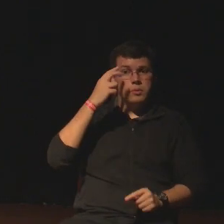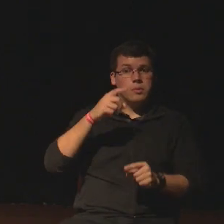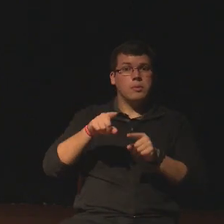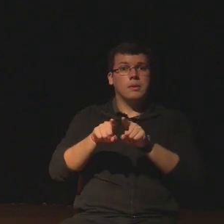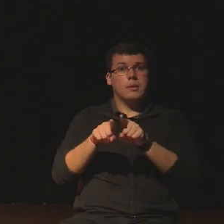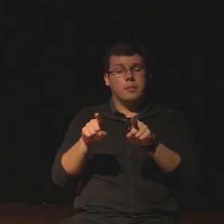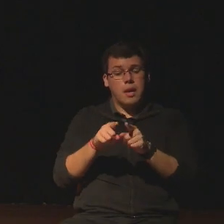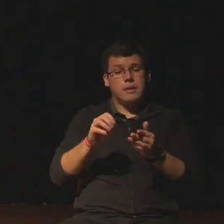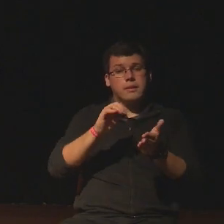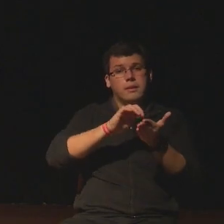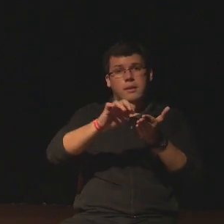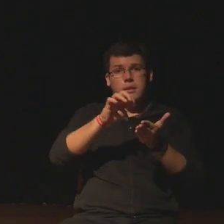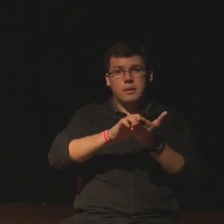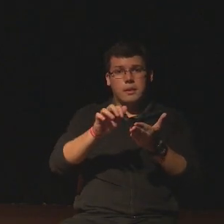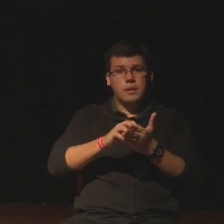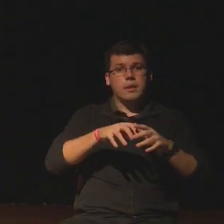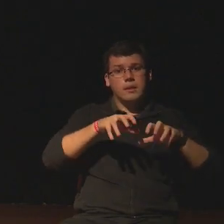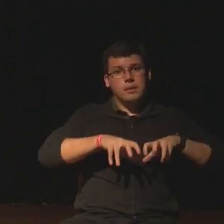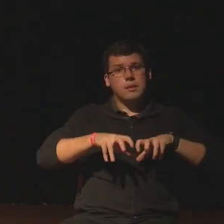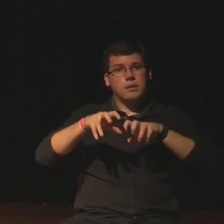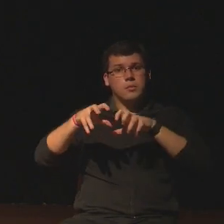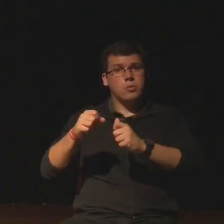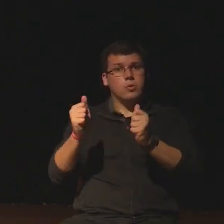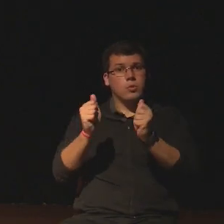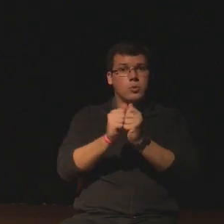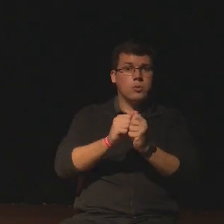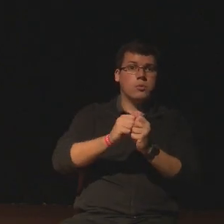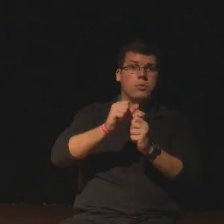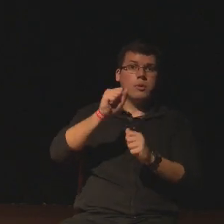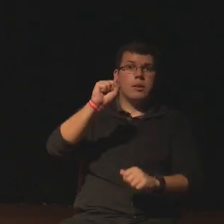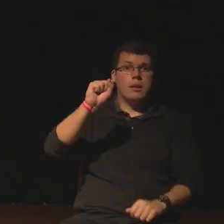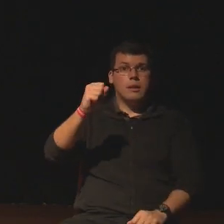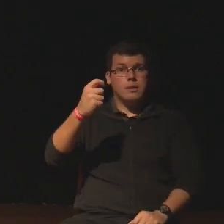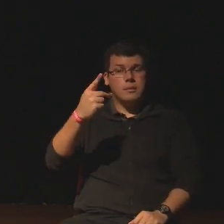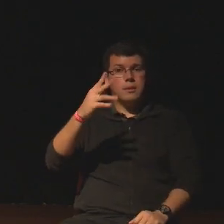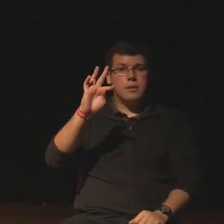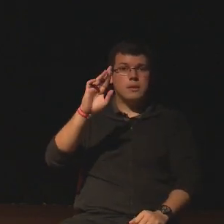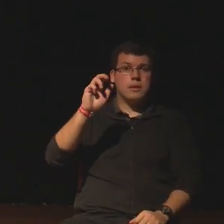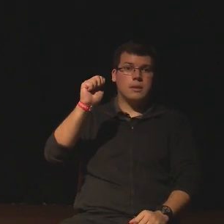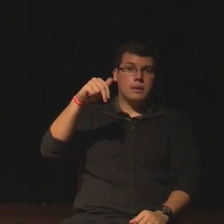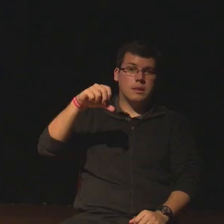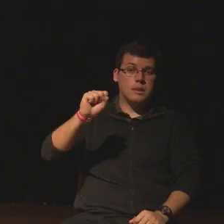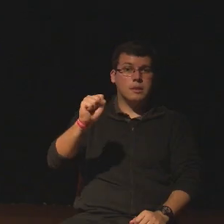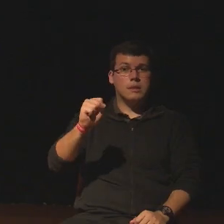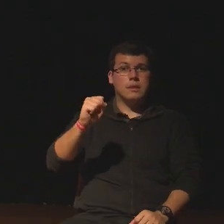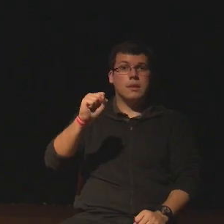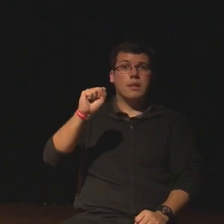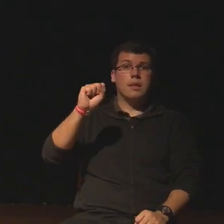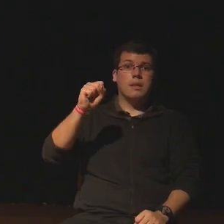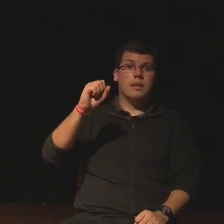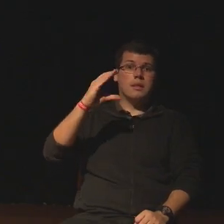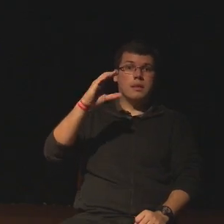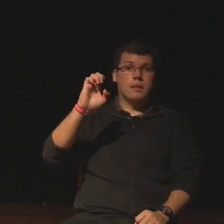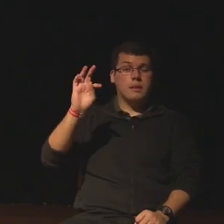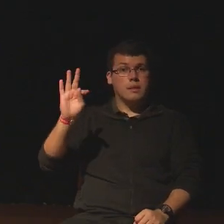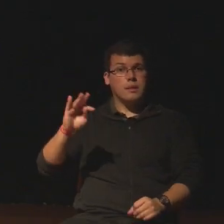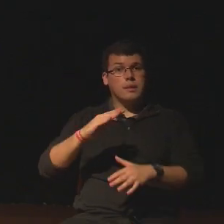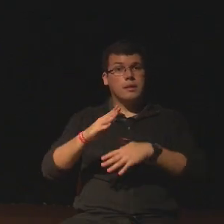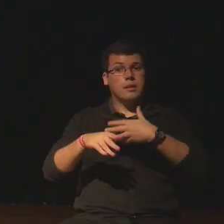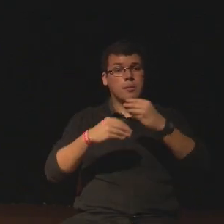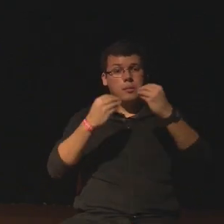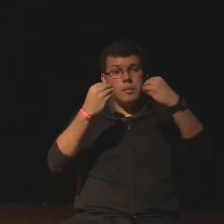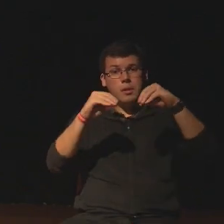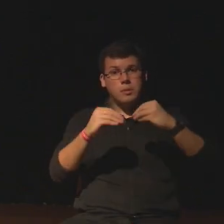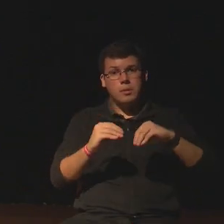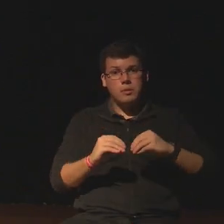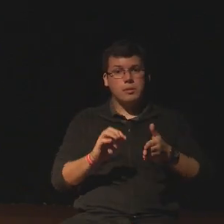de Transportes, junto com CET, SP-Trans, Secretaria da Pessoa com Deficiência, passando a proposta